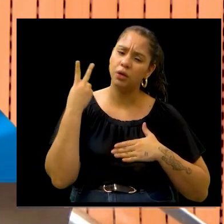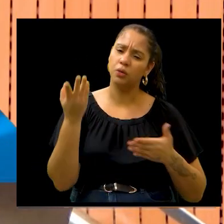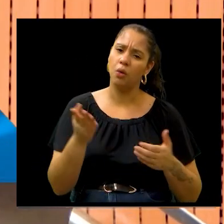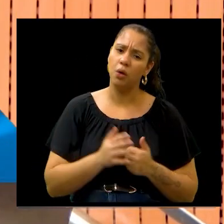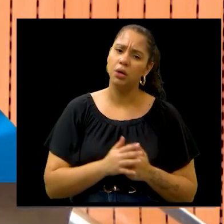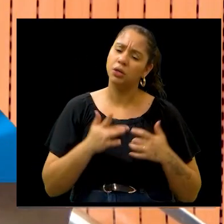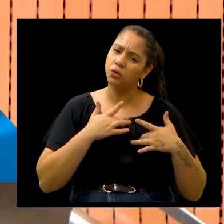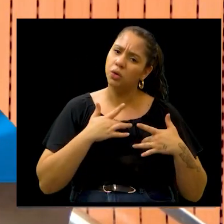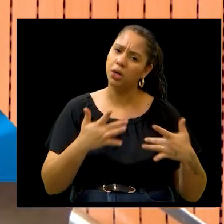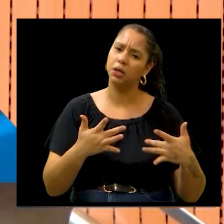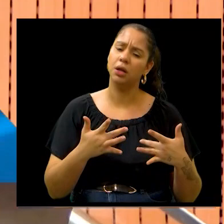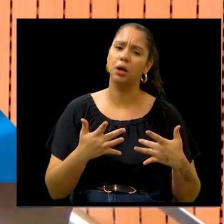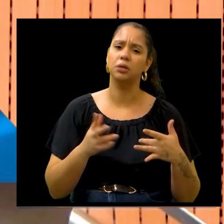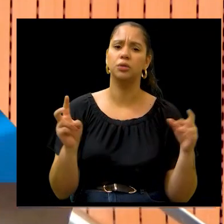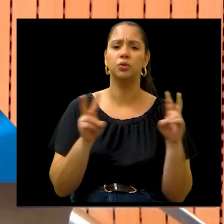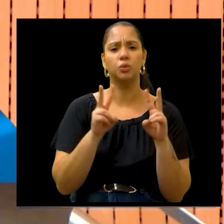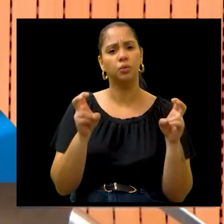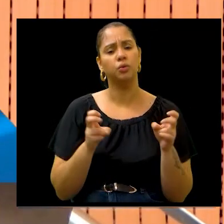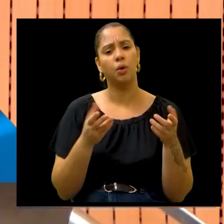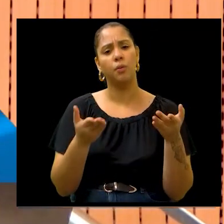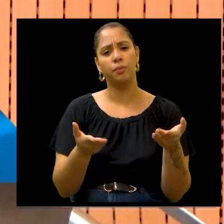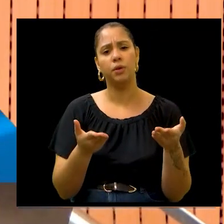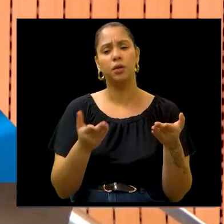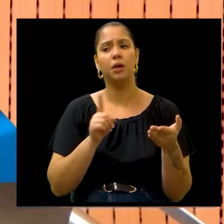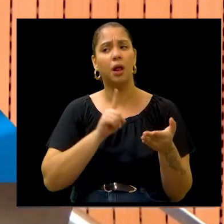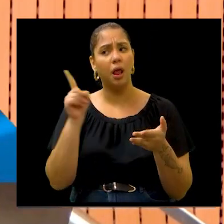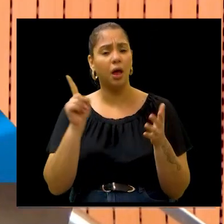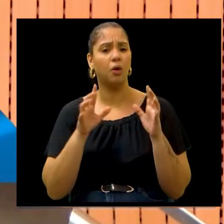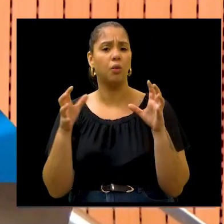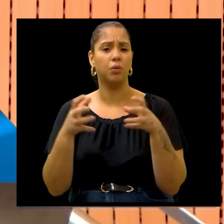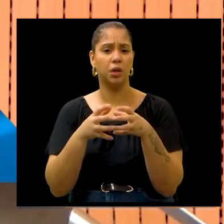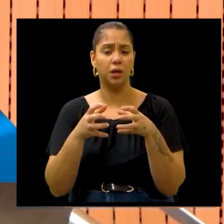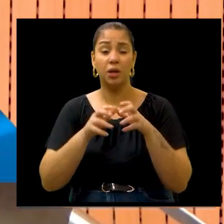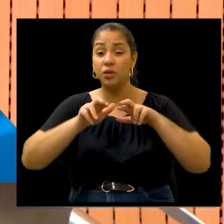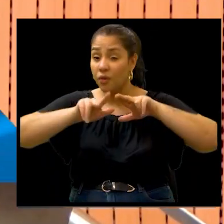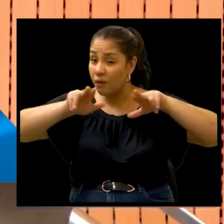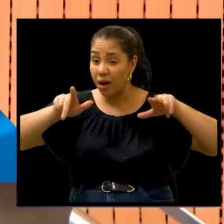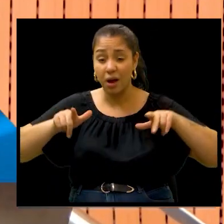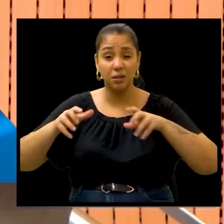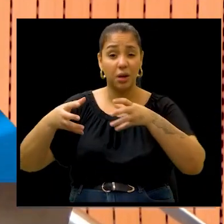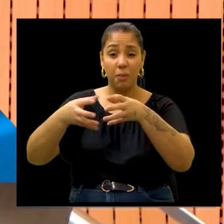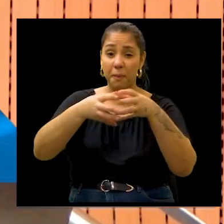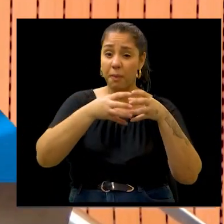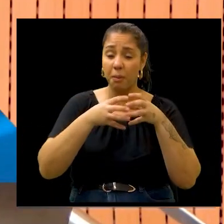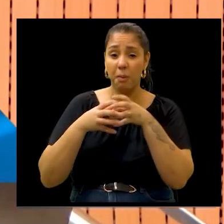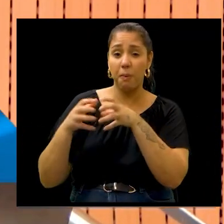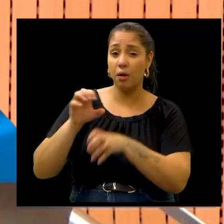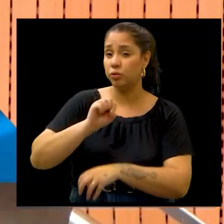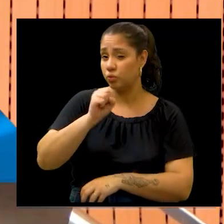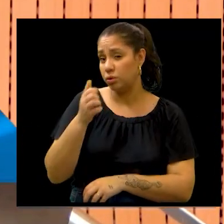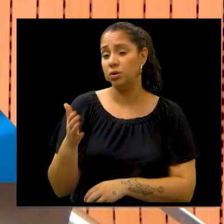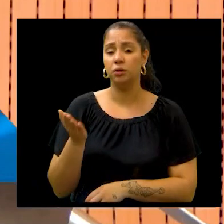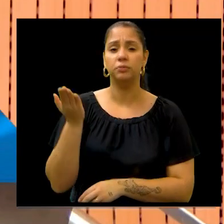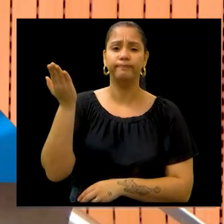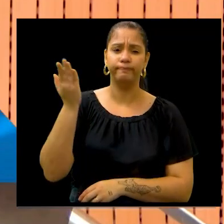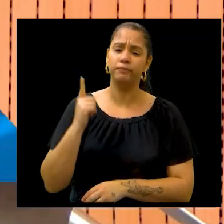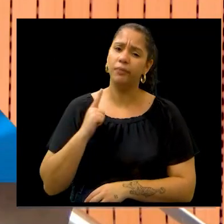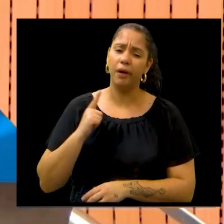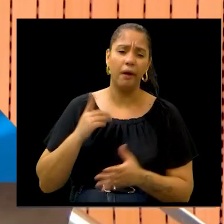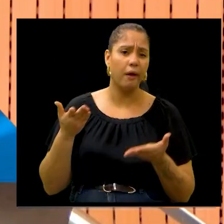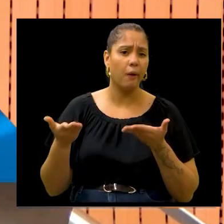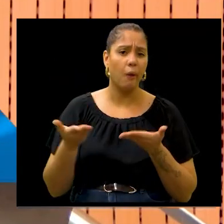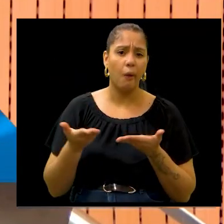a solidariedade com relação àquela comunidade, muitas comunidades ali da Baixada Santista, que